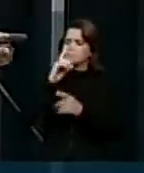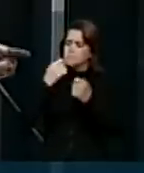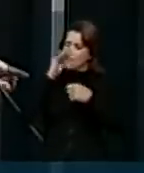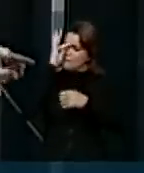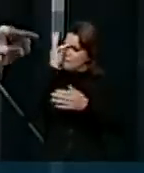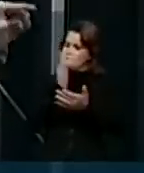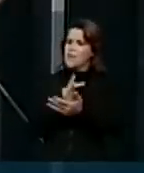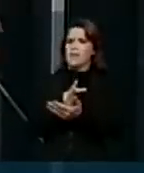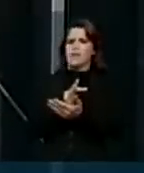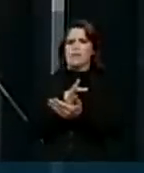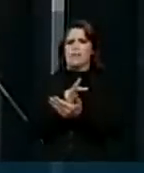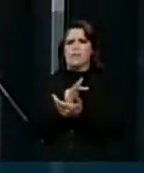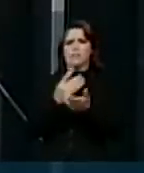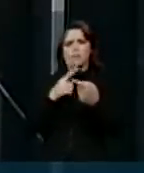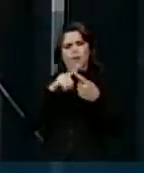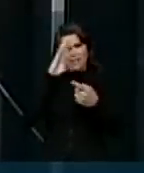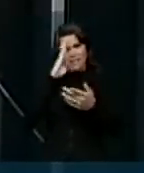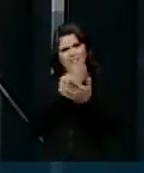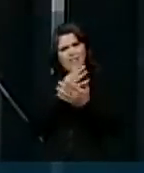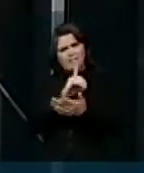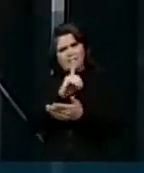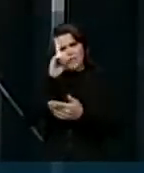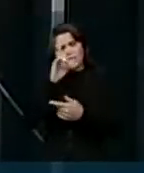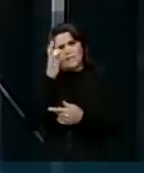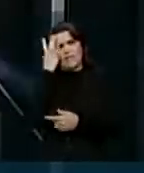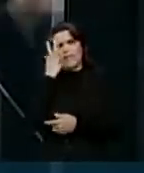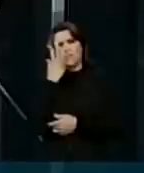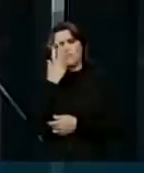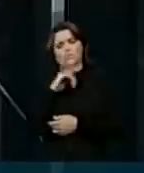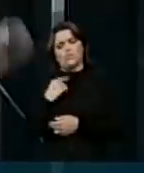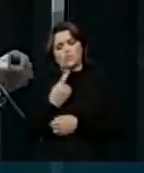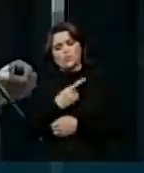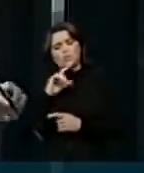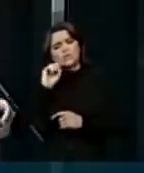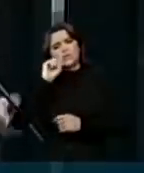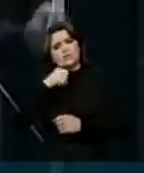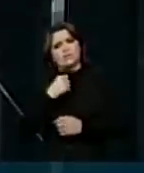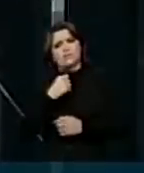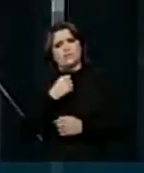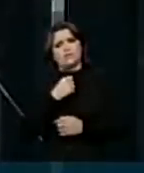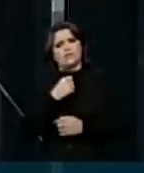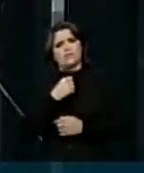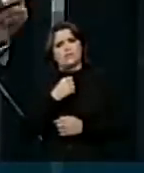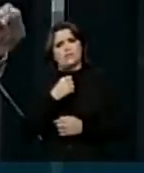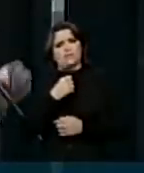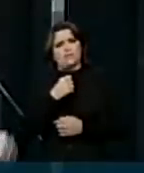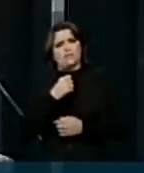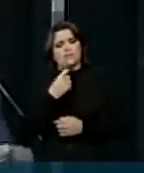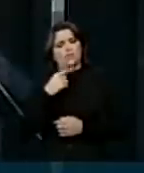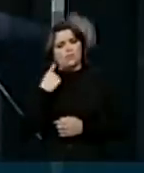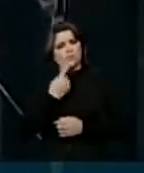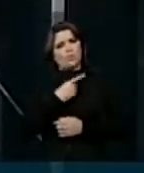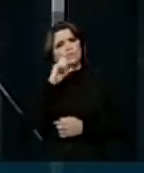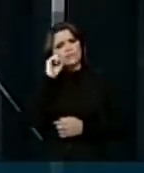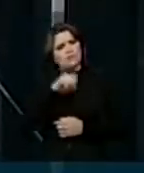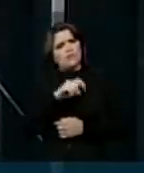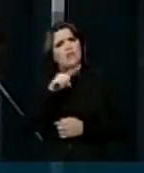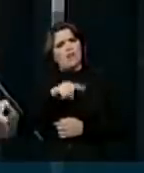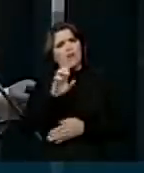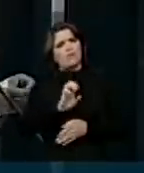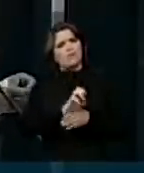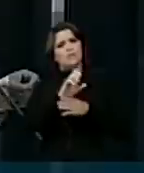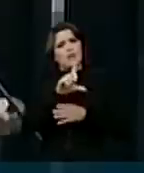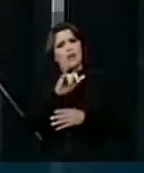para não crer em Deus do que para crer em Deus. E nós somos sim, ministro Marco Aurélio, somos um